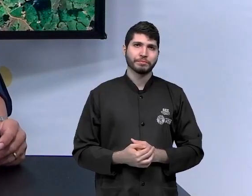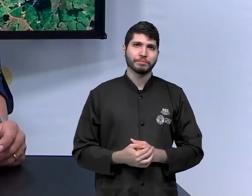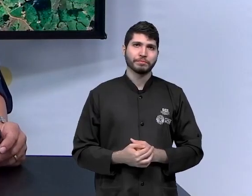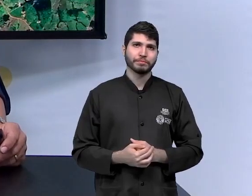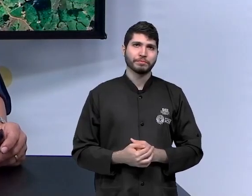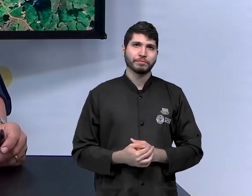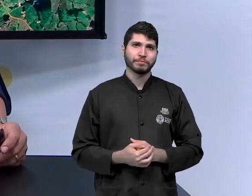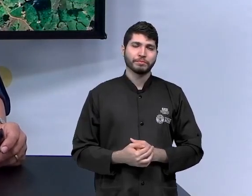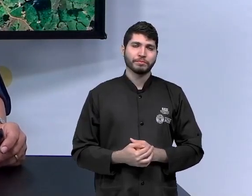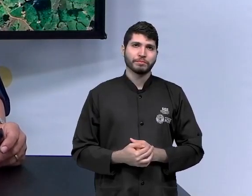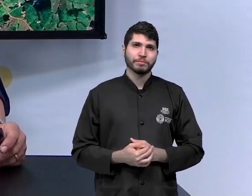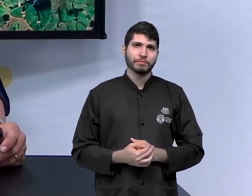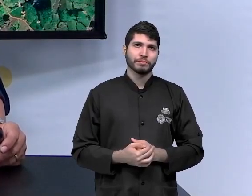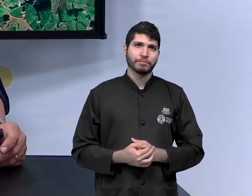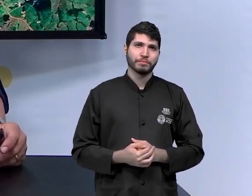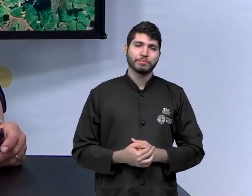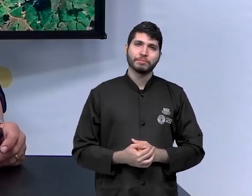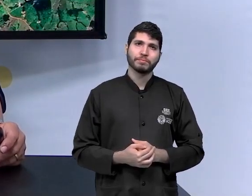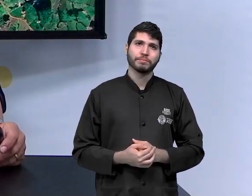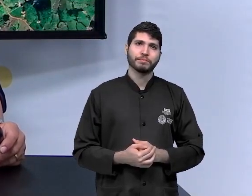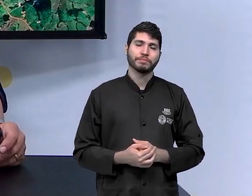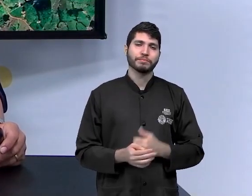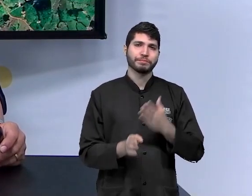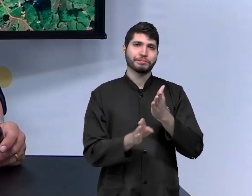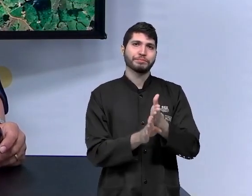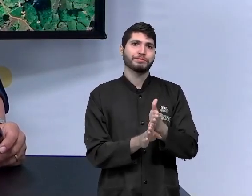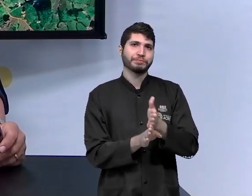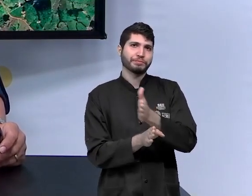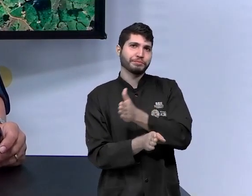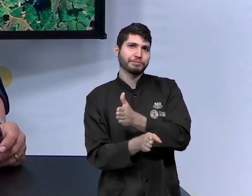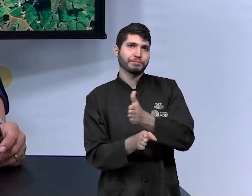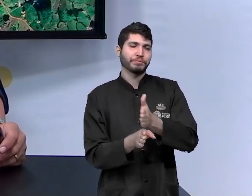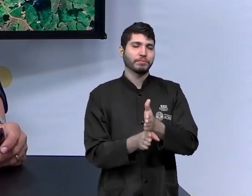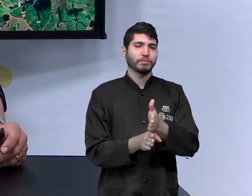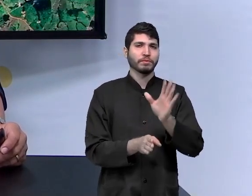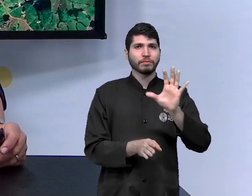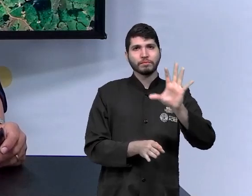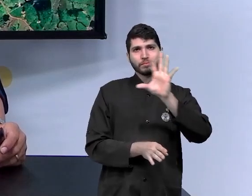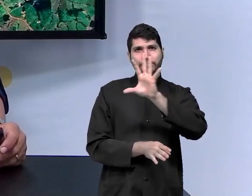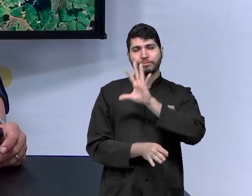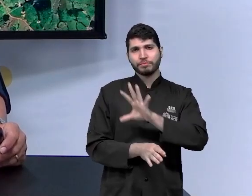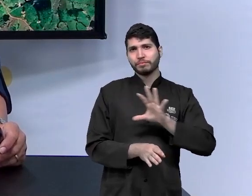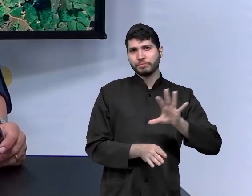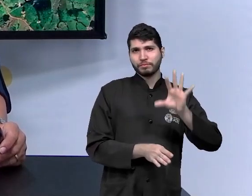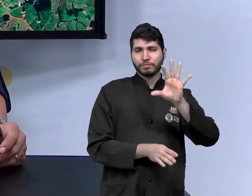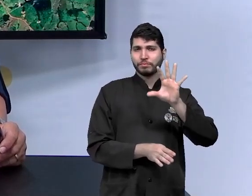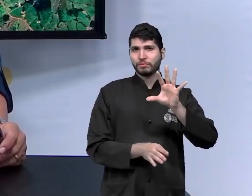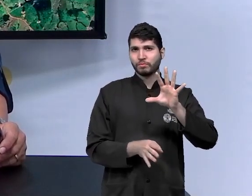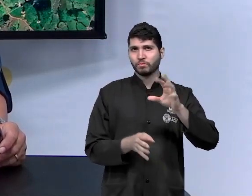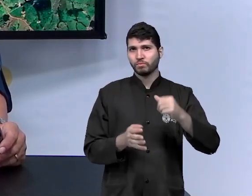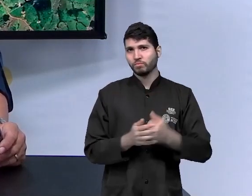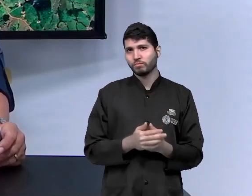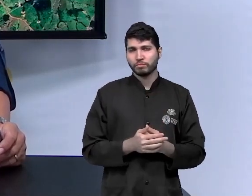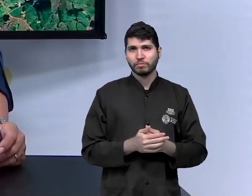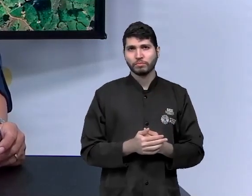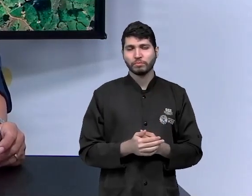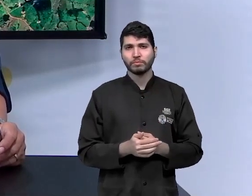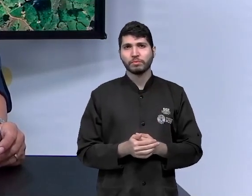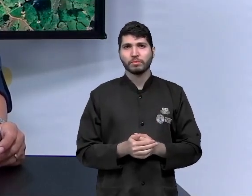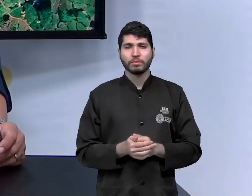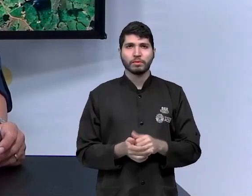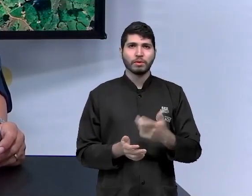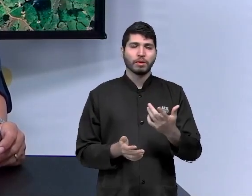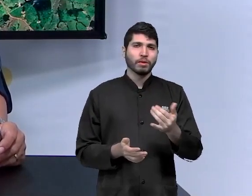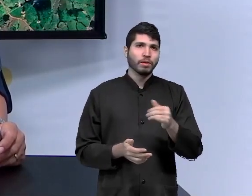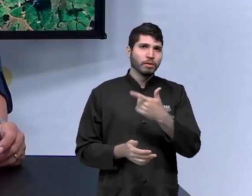ocorre especialmente em região de fronteira. Eu trouxe aqui para o Acre, mas isso ocorre em todo o Brasil. Por exemplo,